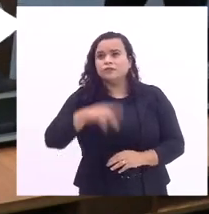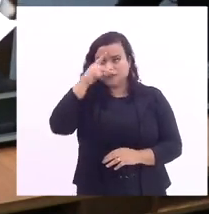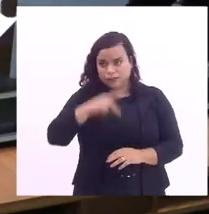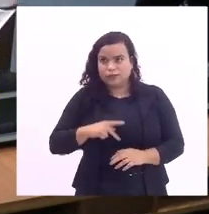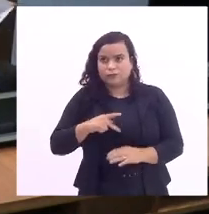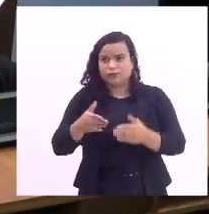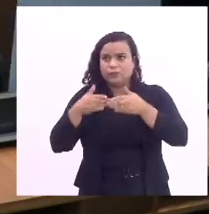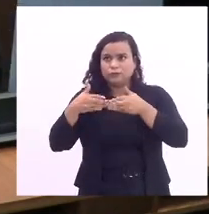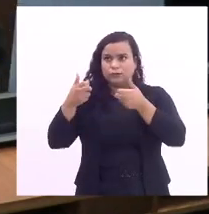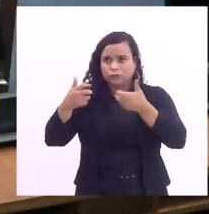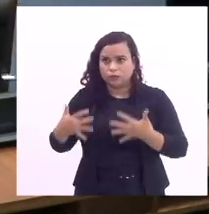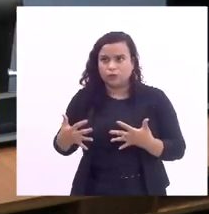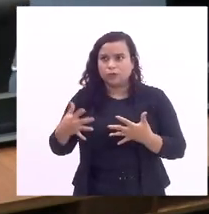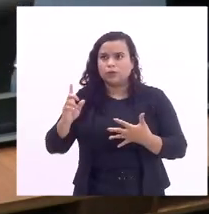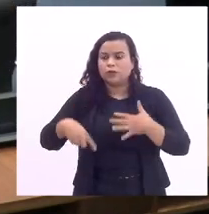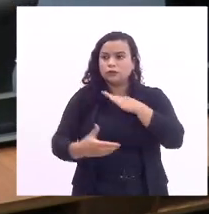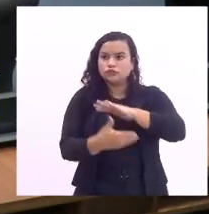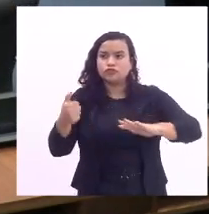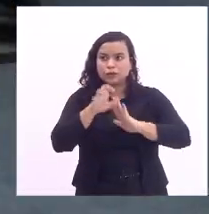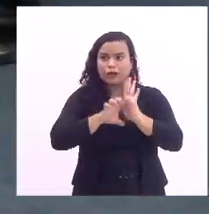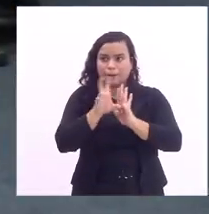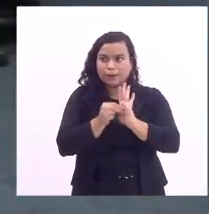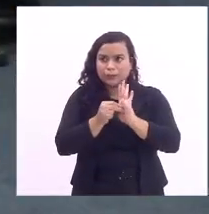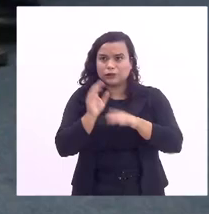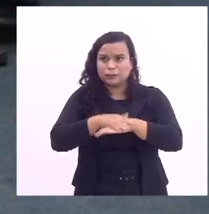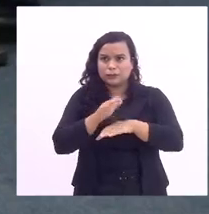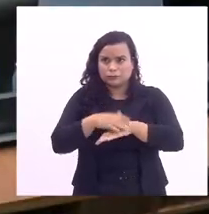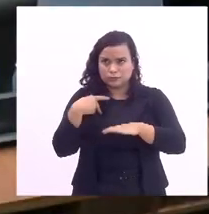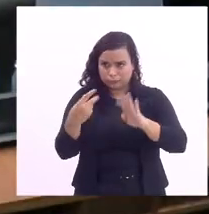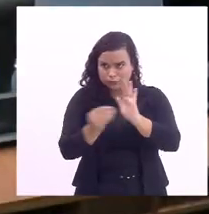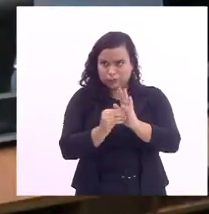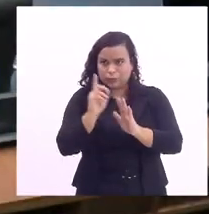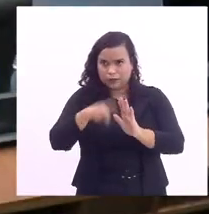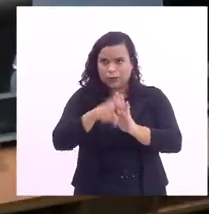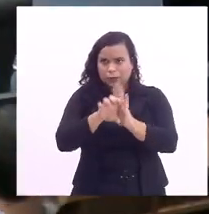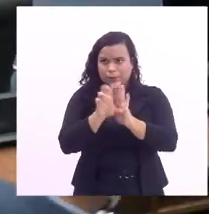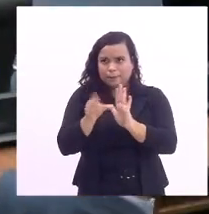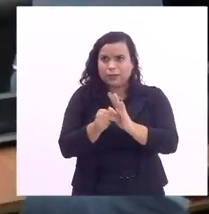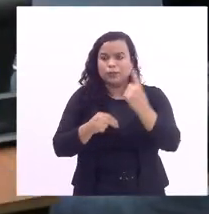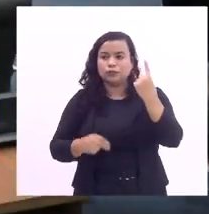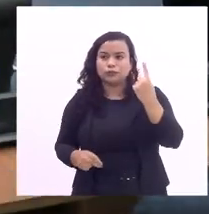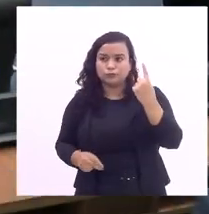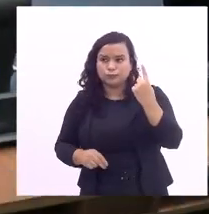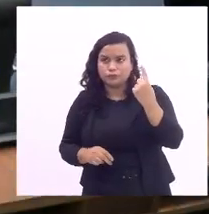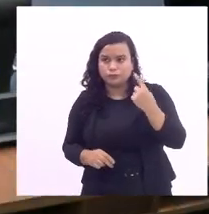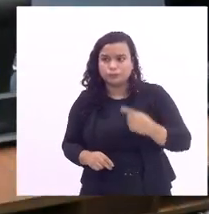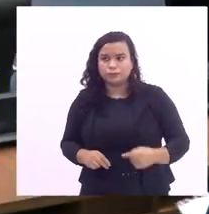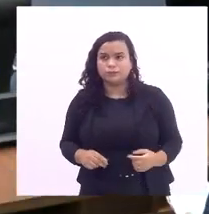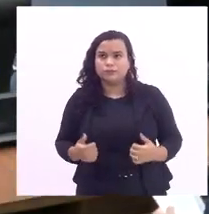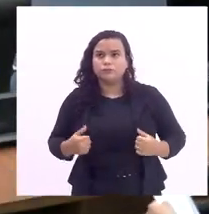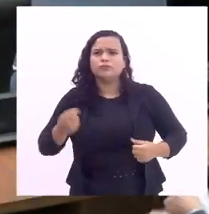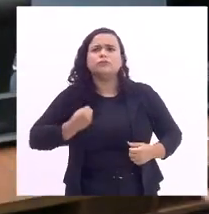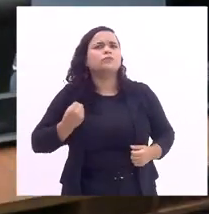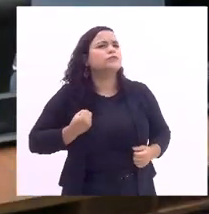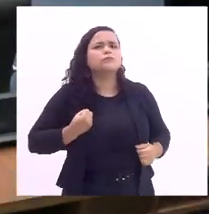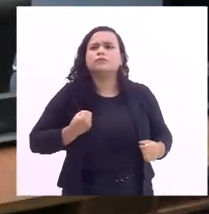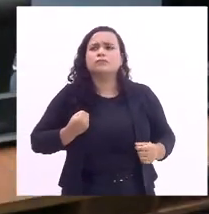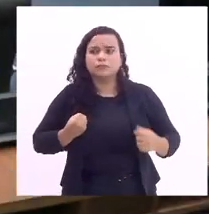ordem. É retirar uma emenda apresentada por mim, a emenda 1. Ok. Qual é o número da emenda?